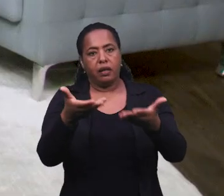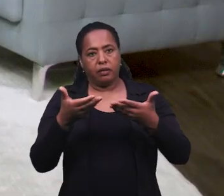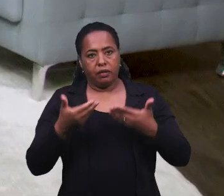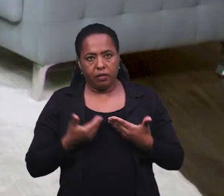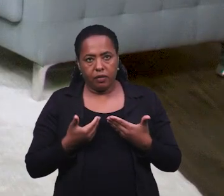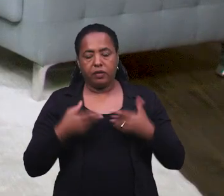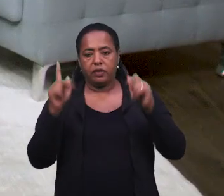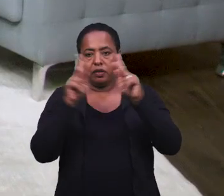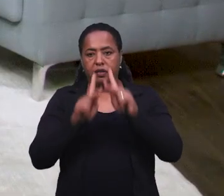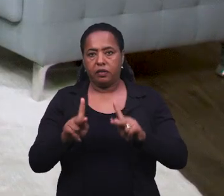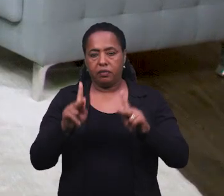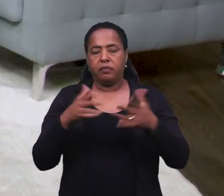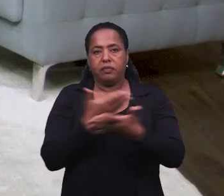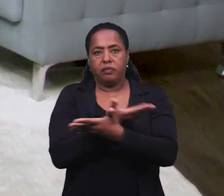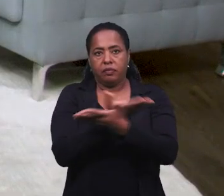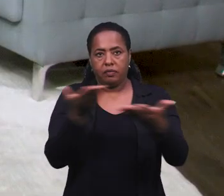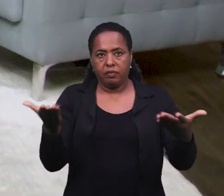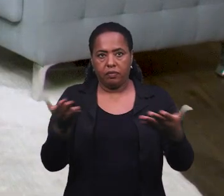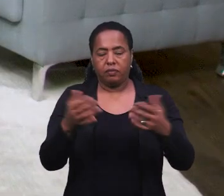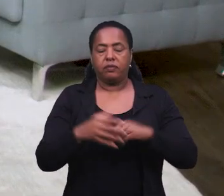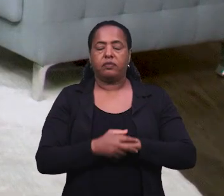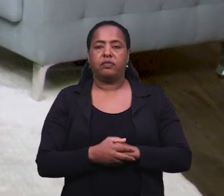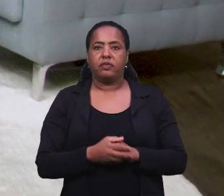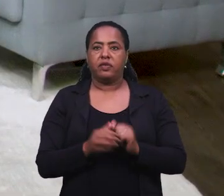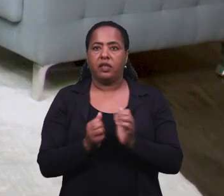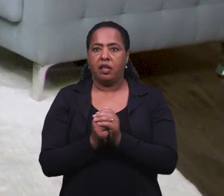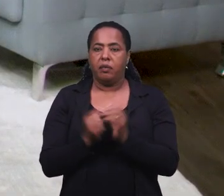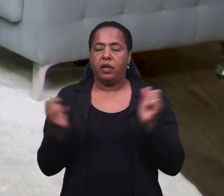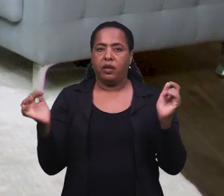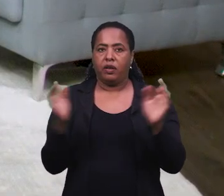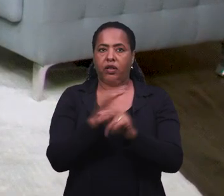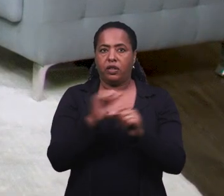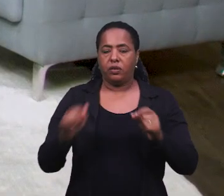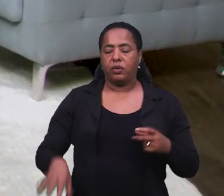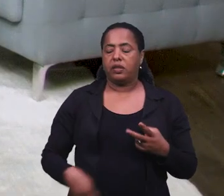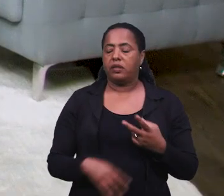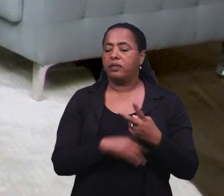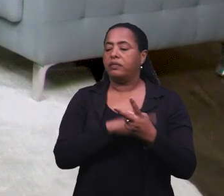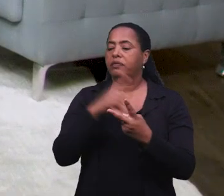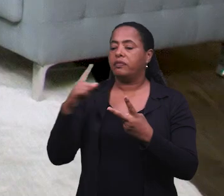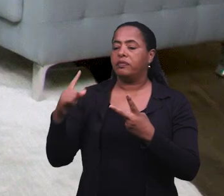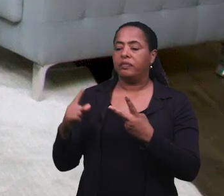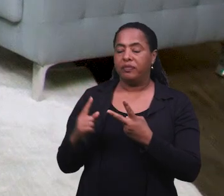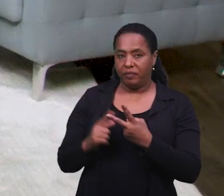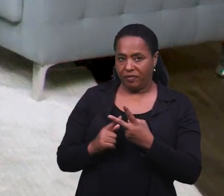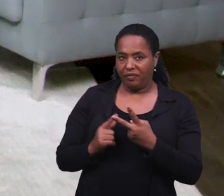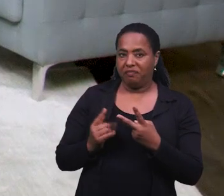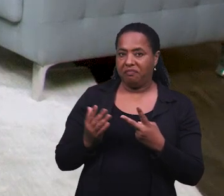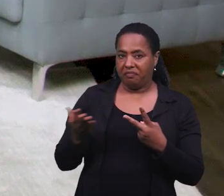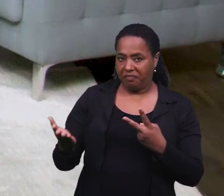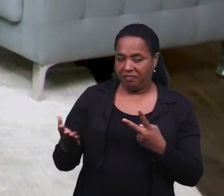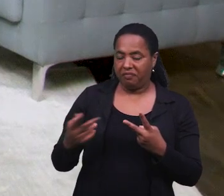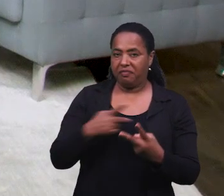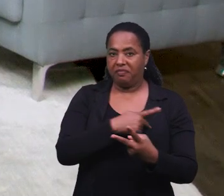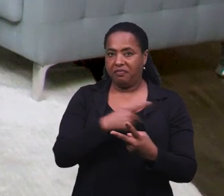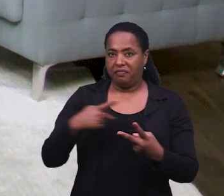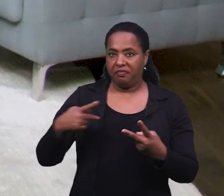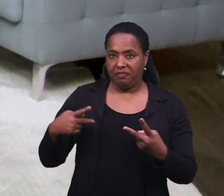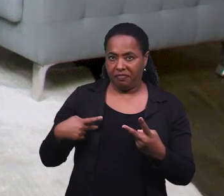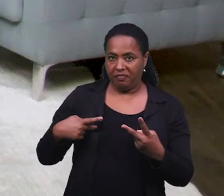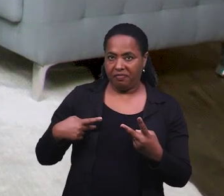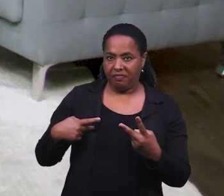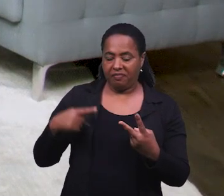Jesus. E temos outro pastor nessa edição, dois pastores participando conosco. Pastor Gedair